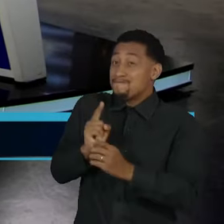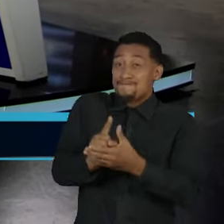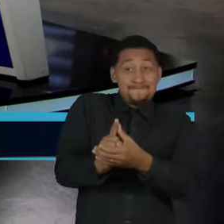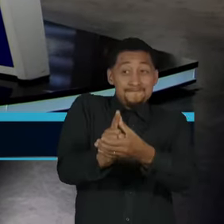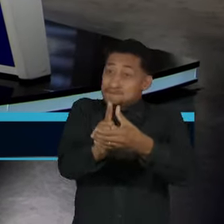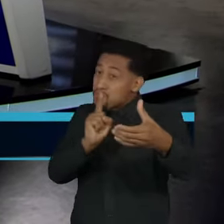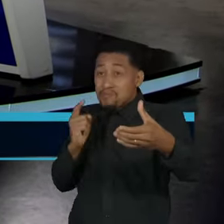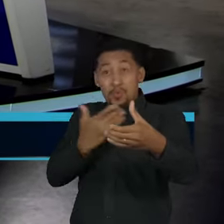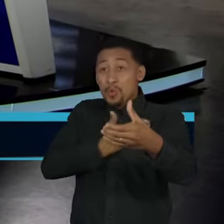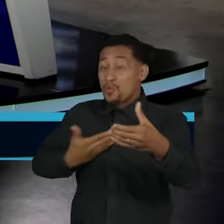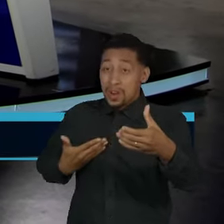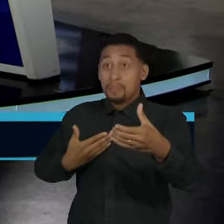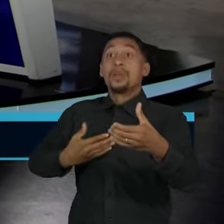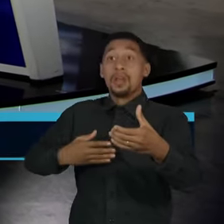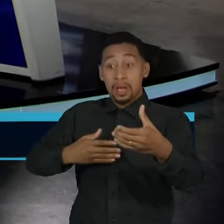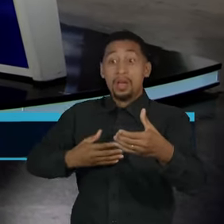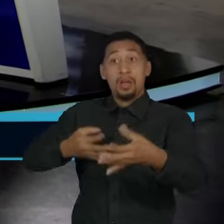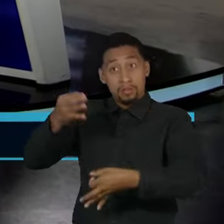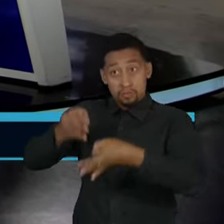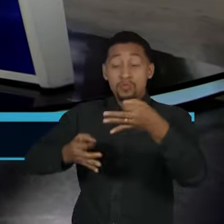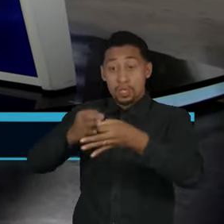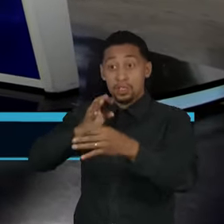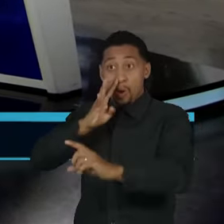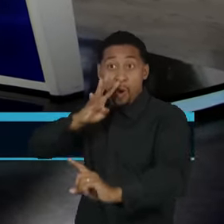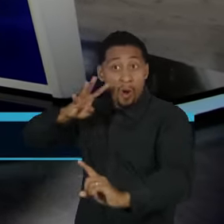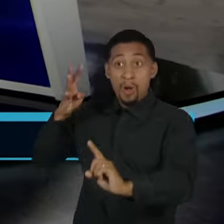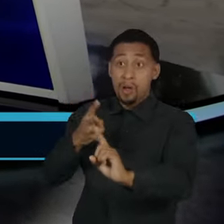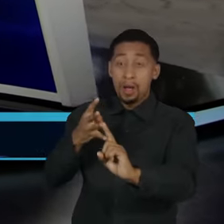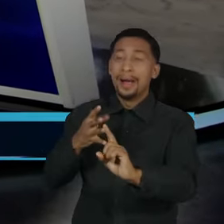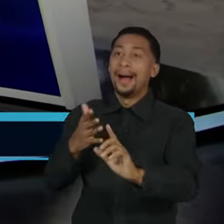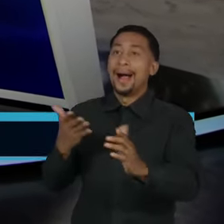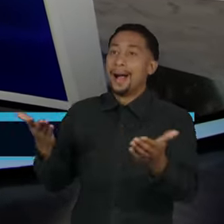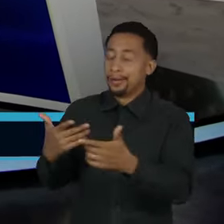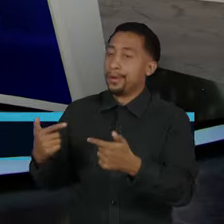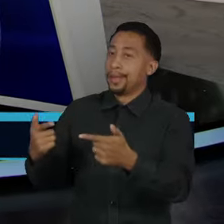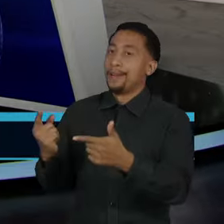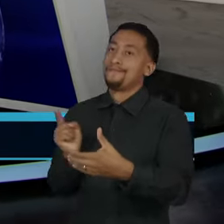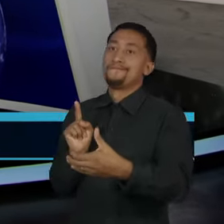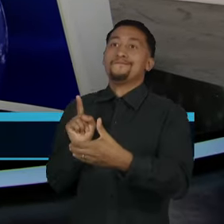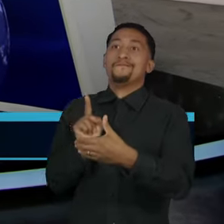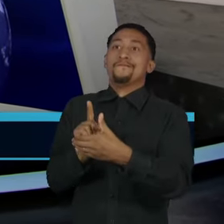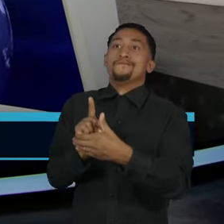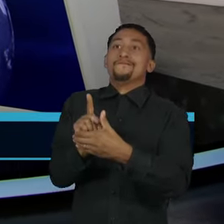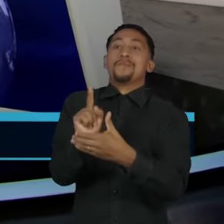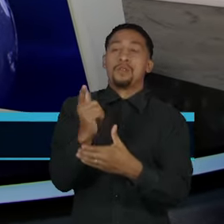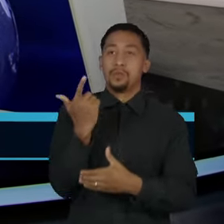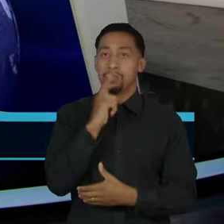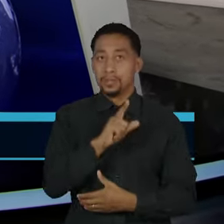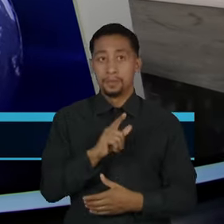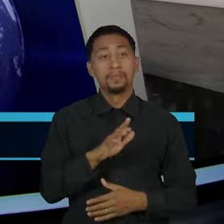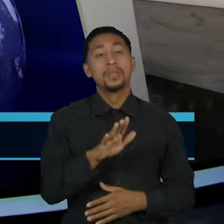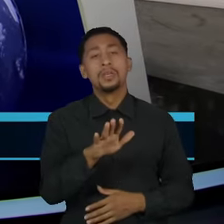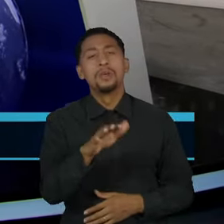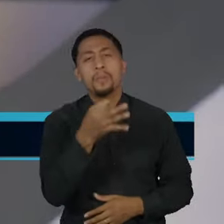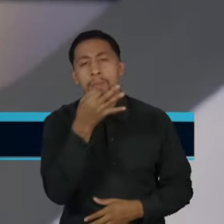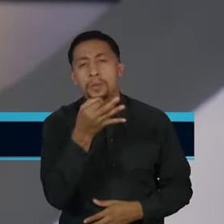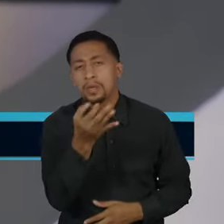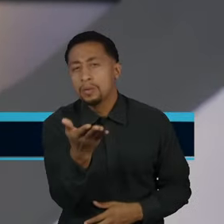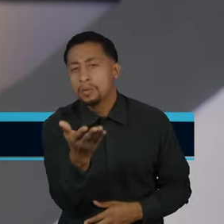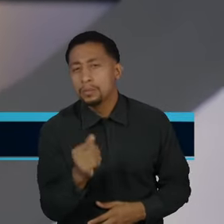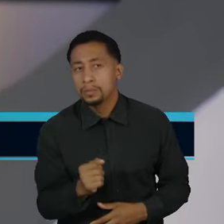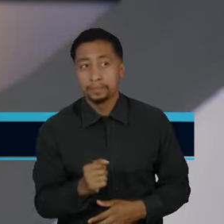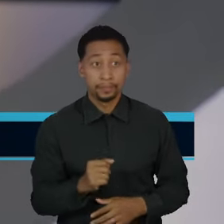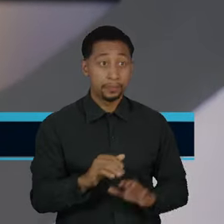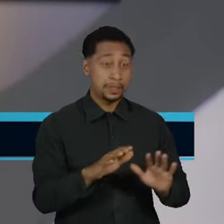de que leitura você faria dessa mudança de postura do premier Benjamin Netanyahu? Olha, muito do que o Santana falou, que é